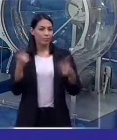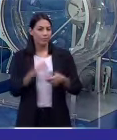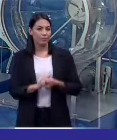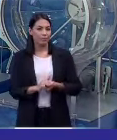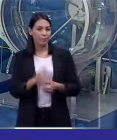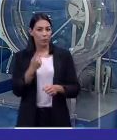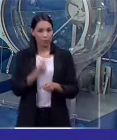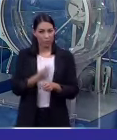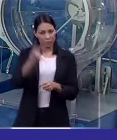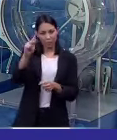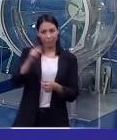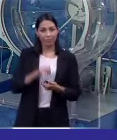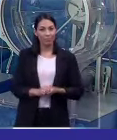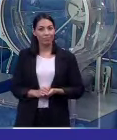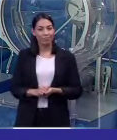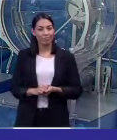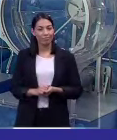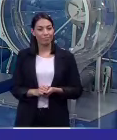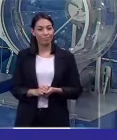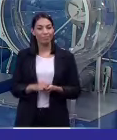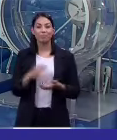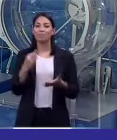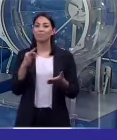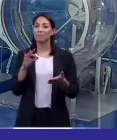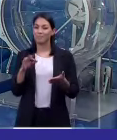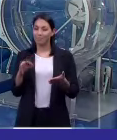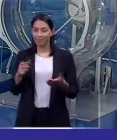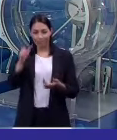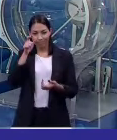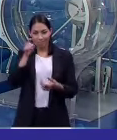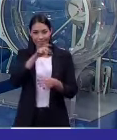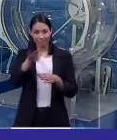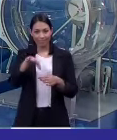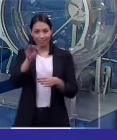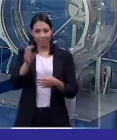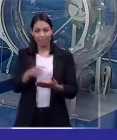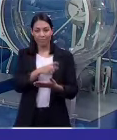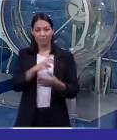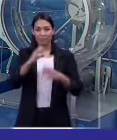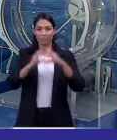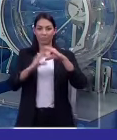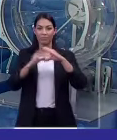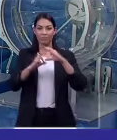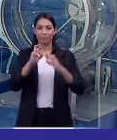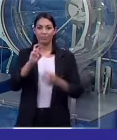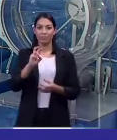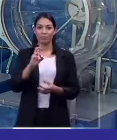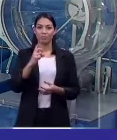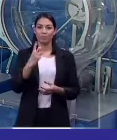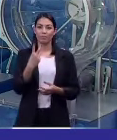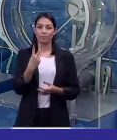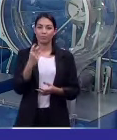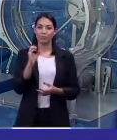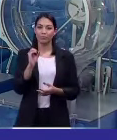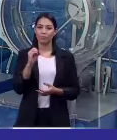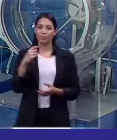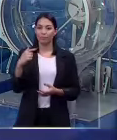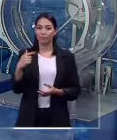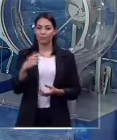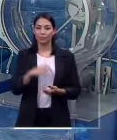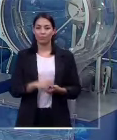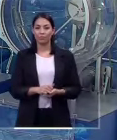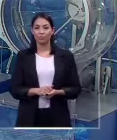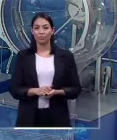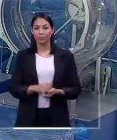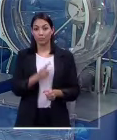Será que esse prêmio vai sair? Vamos conferir tudo o que vai rolar no sorteio da Quina Concurso 5.207.